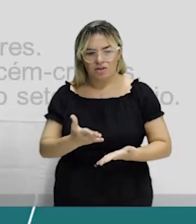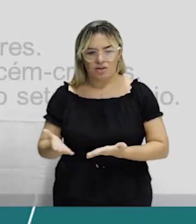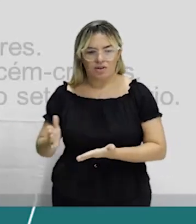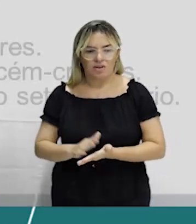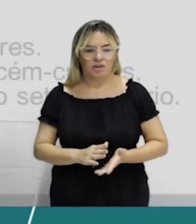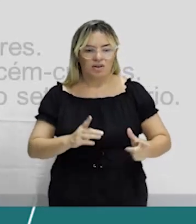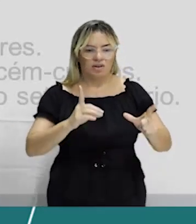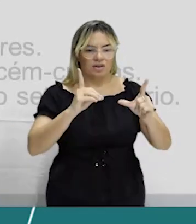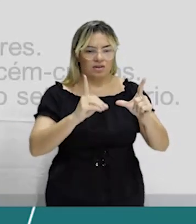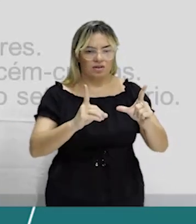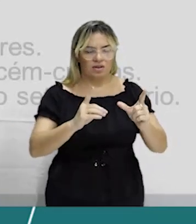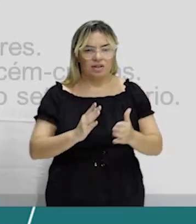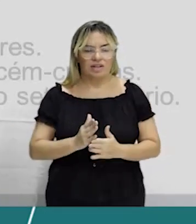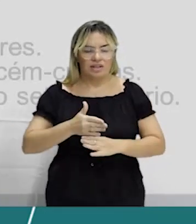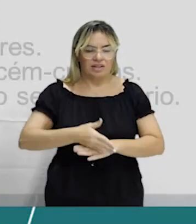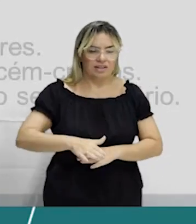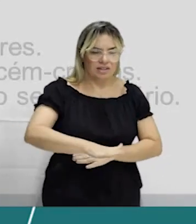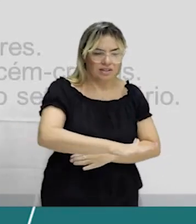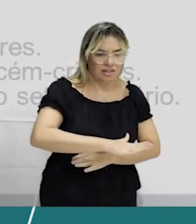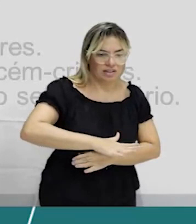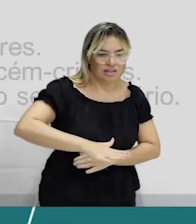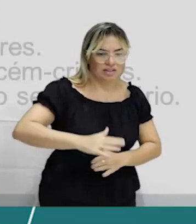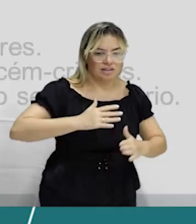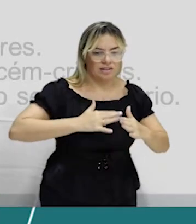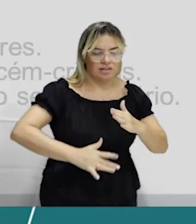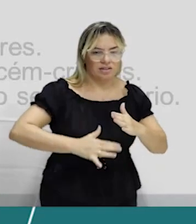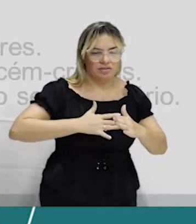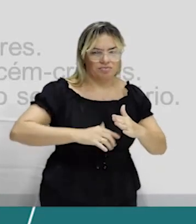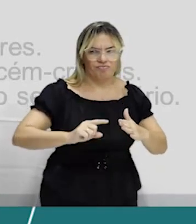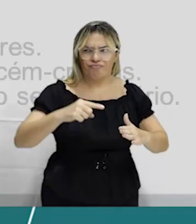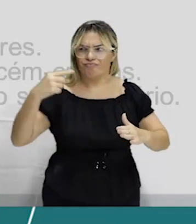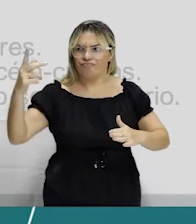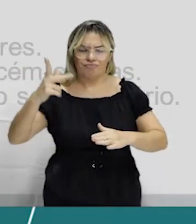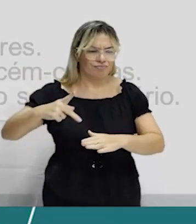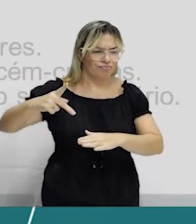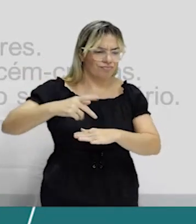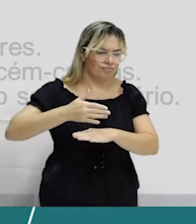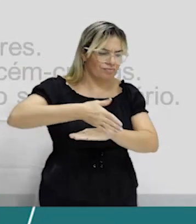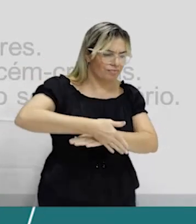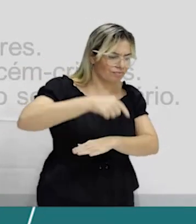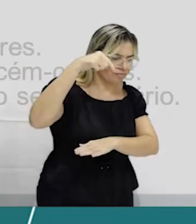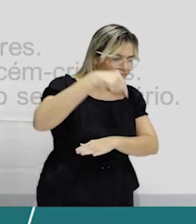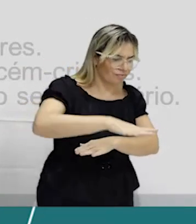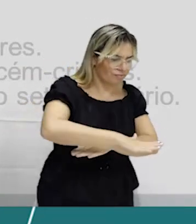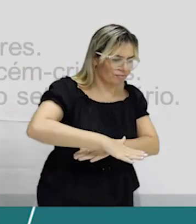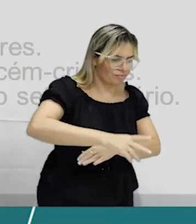Entrada de imigrantes, também não. Você não vai ver o governo trazendo imigrantes para trabalhar no Brasil.